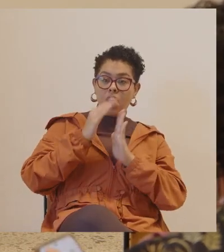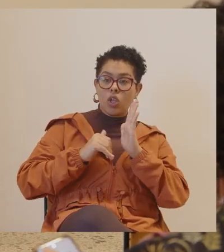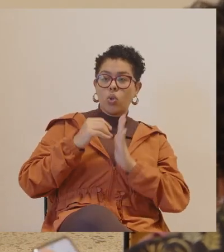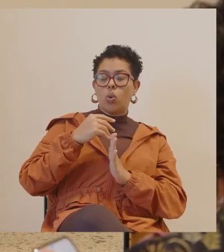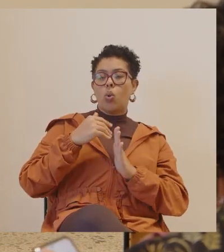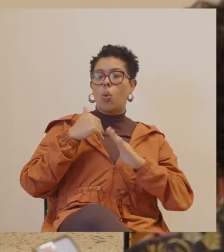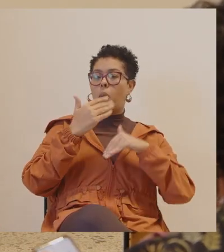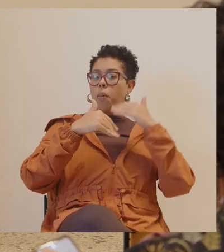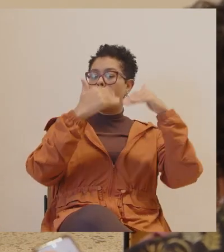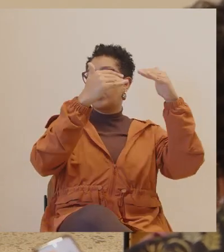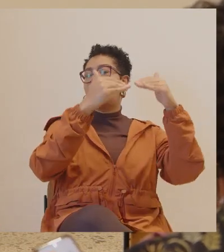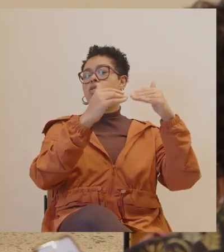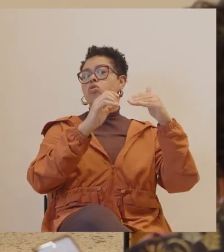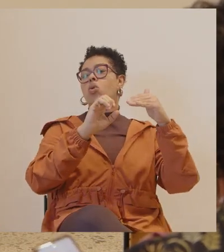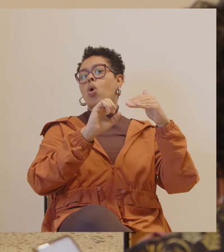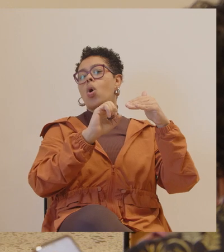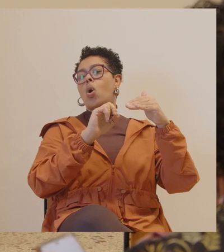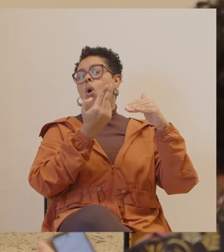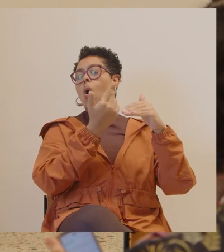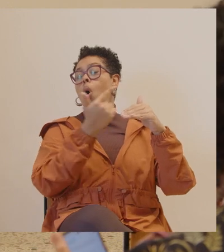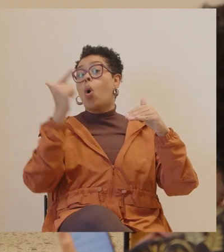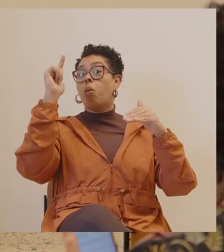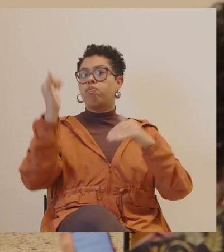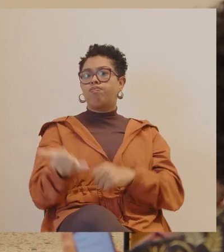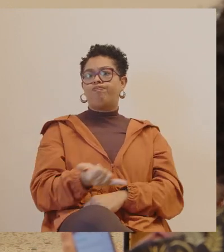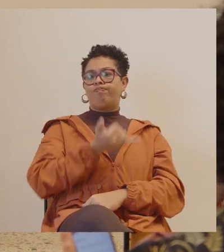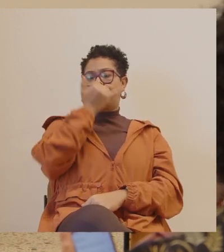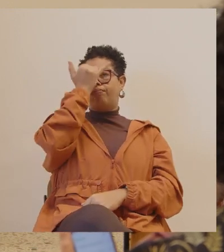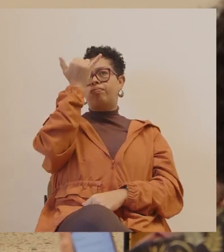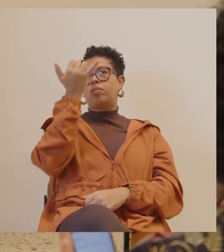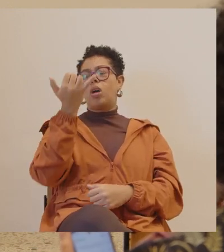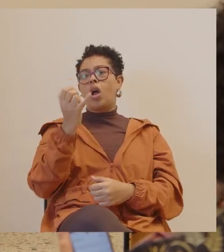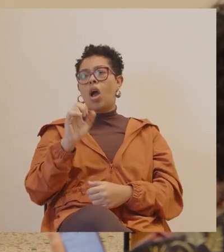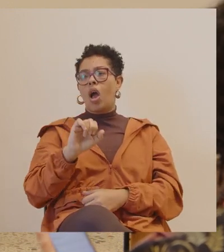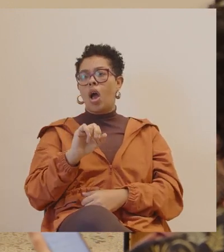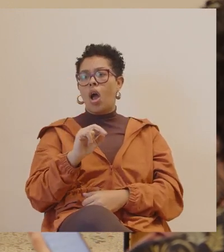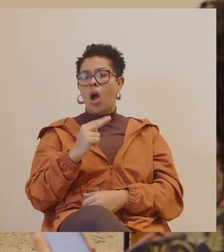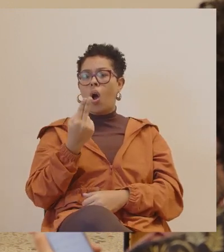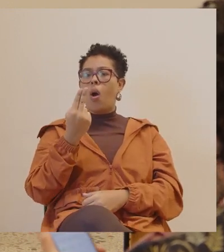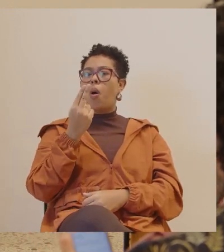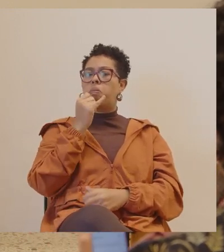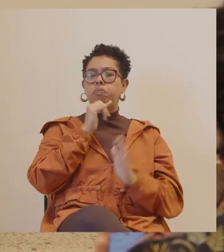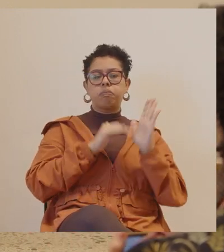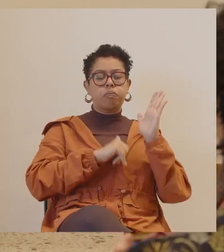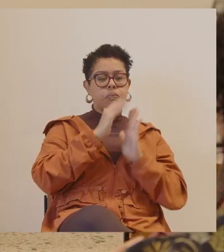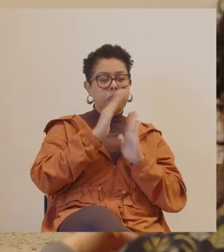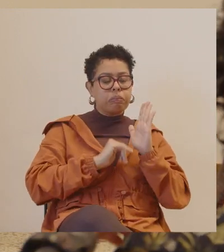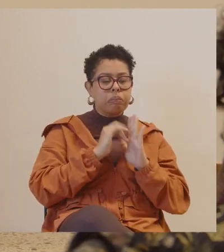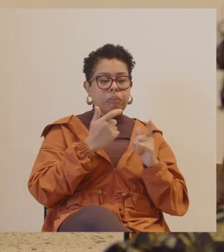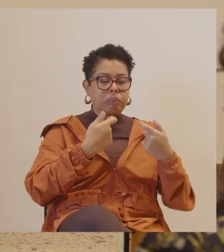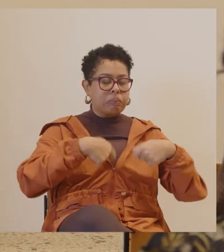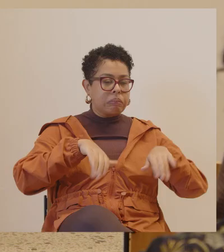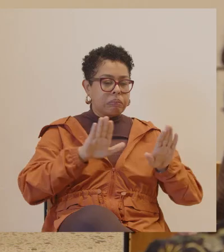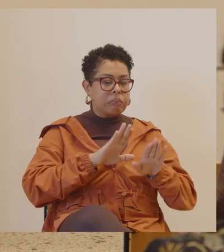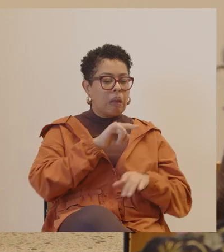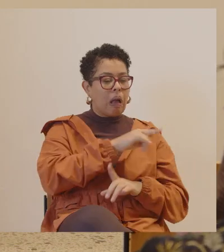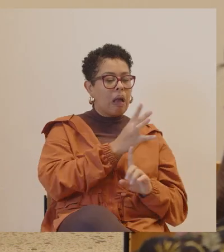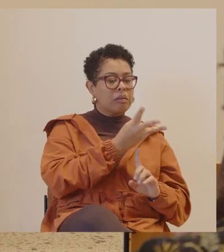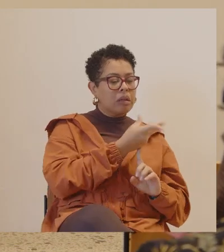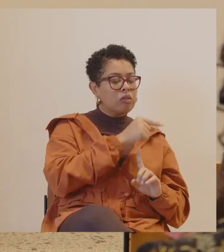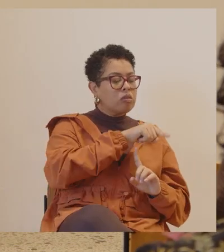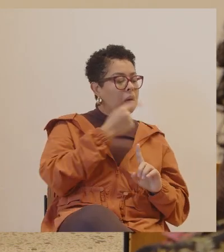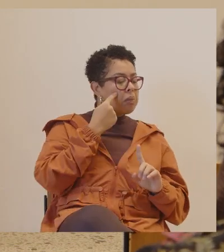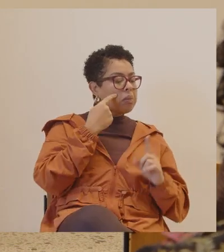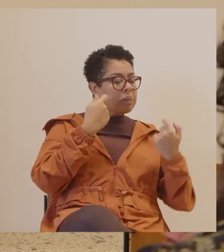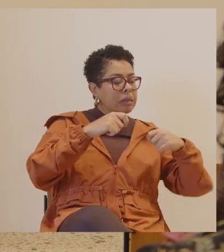coisa a catástrofe, talvez, ou algo que não deveria ser pintado. Esse artista deveria